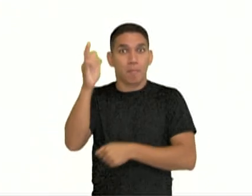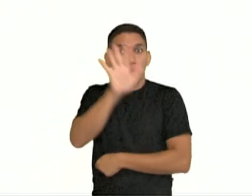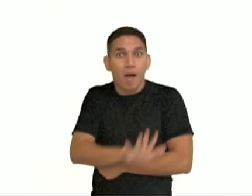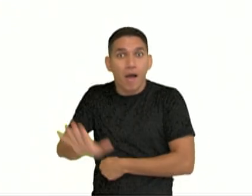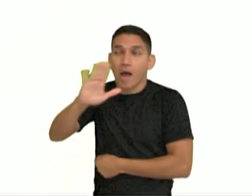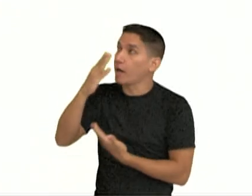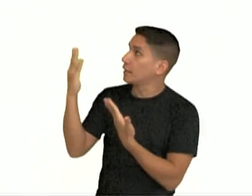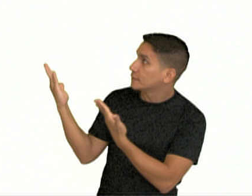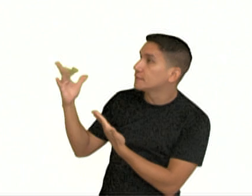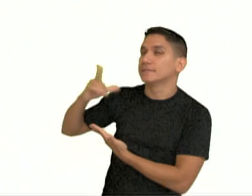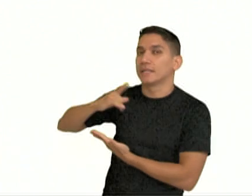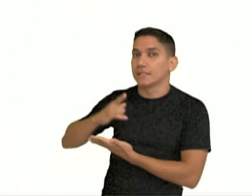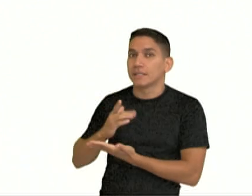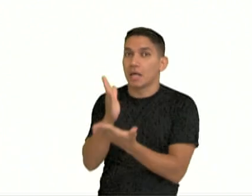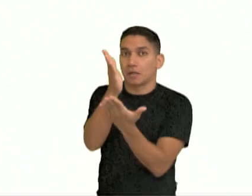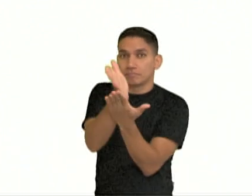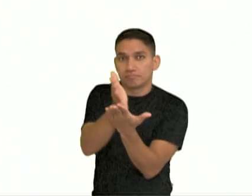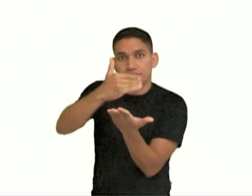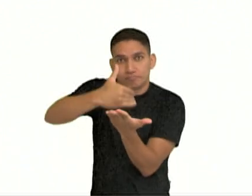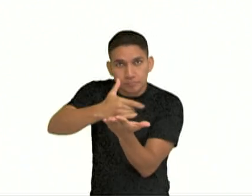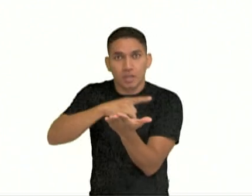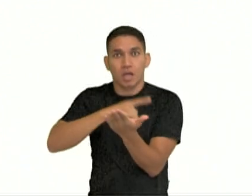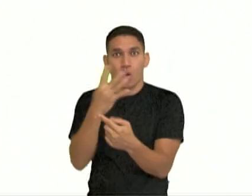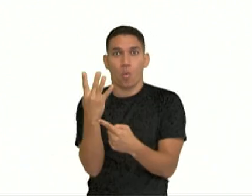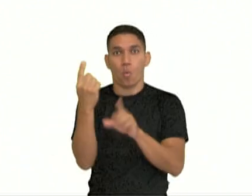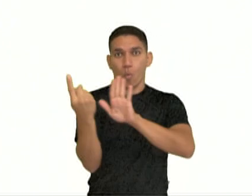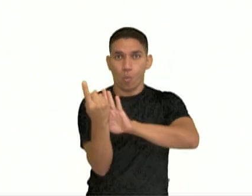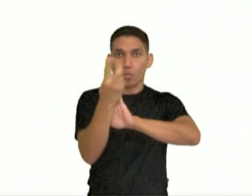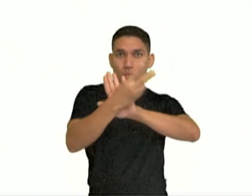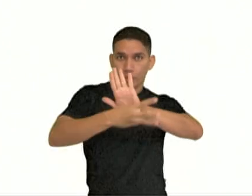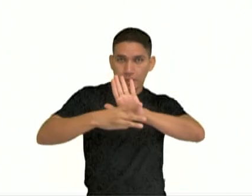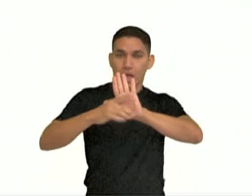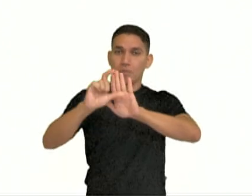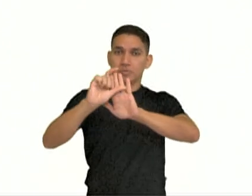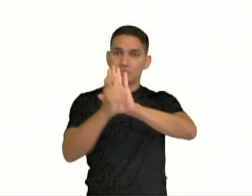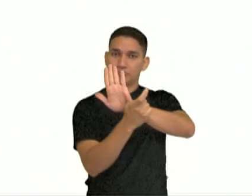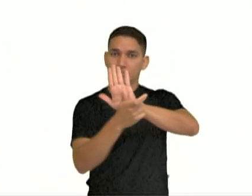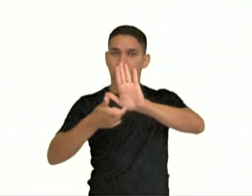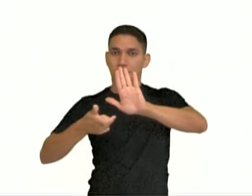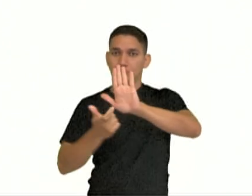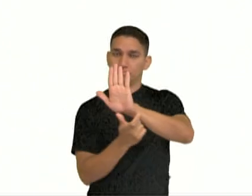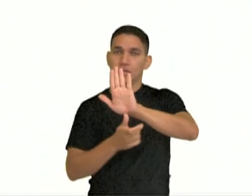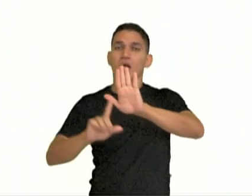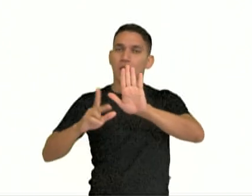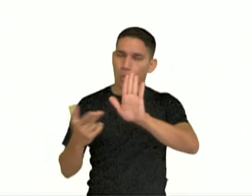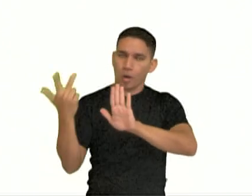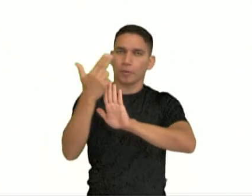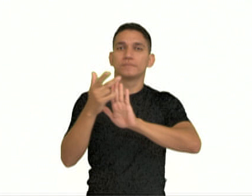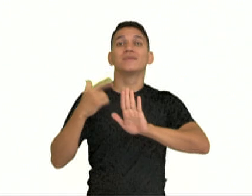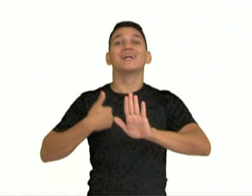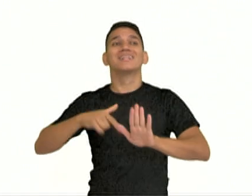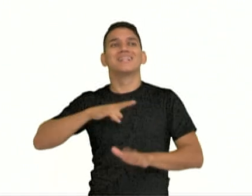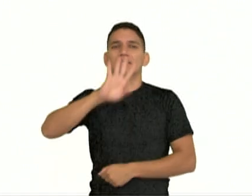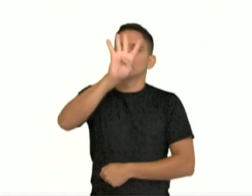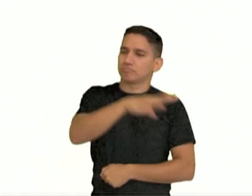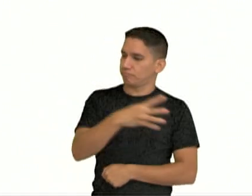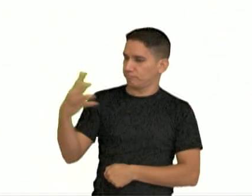imagem, mostrando que ela tem os 4 quadrantes, raio unitário. Nós temos valores que são valores